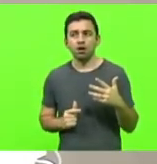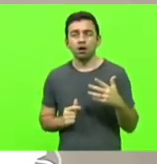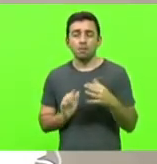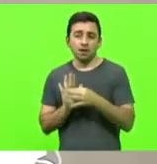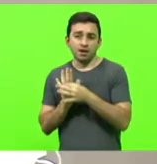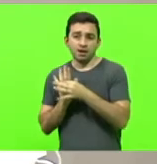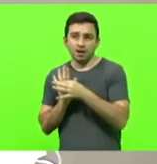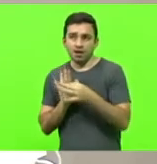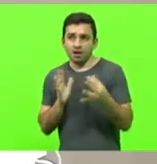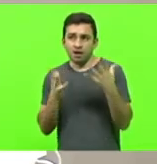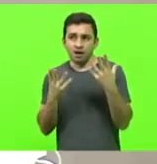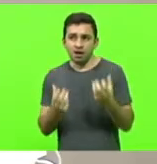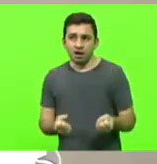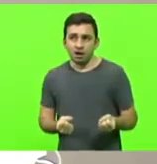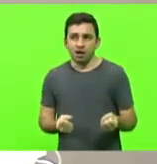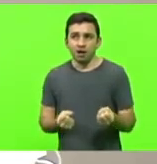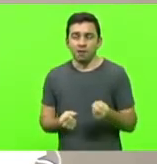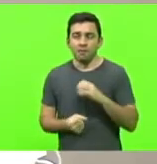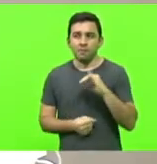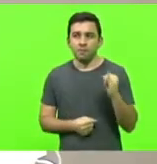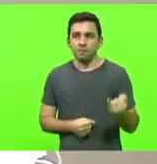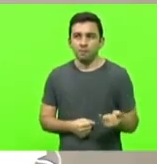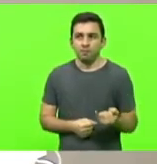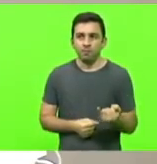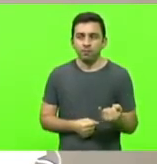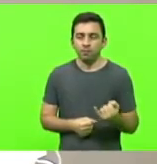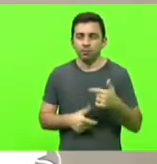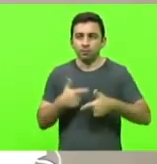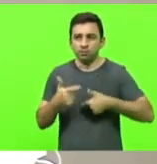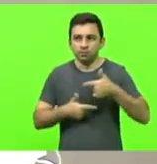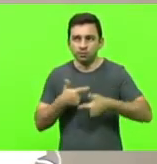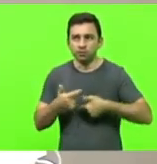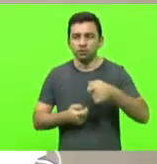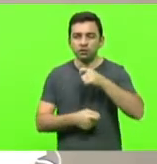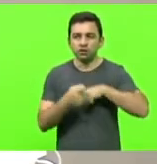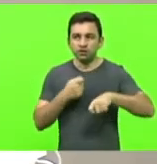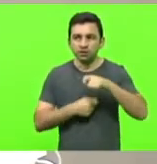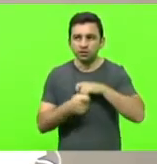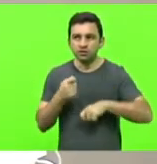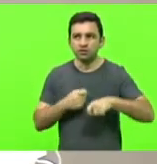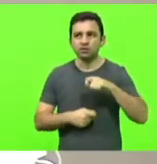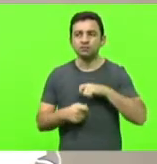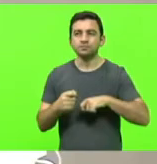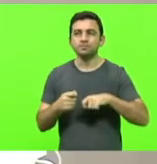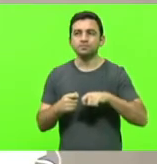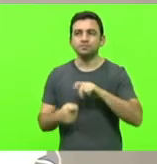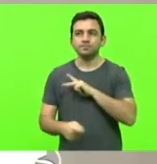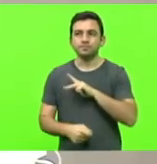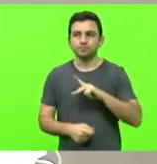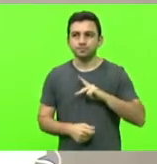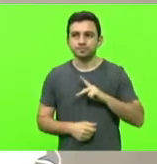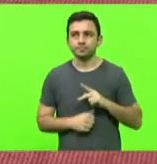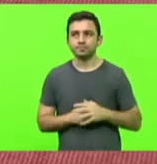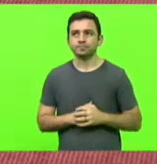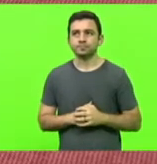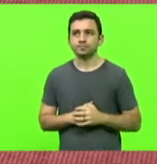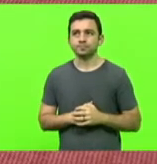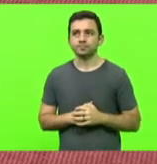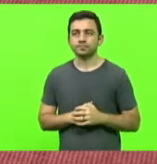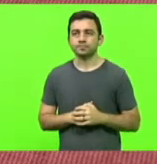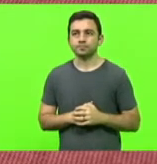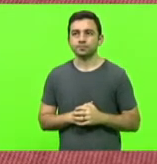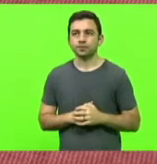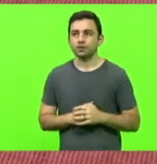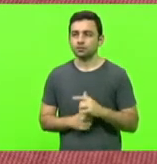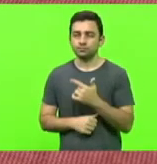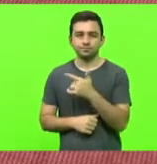favorável das comissões de Constituição e Justiça, Comissão de Trabalho, Administração e Serviço Público. Em discussão. Não